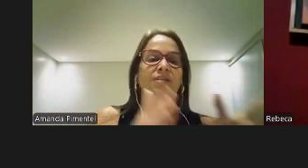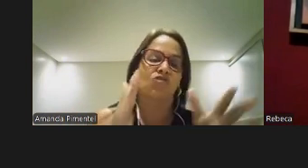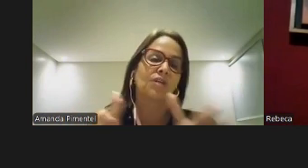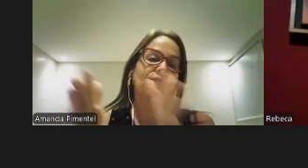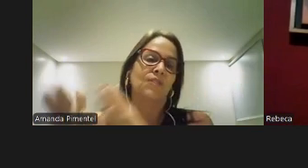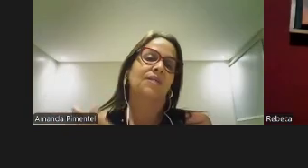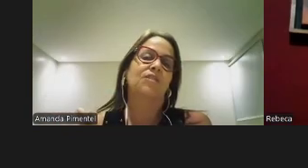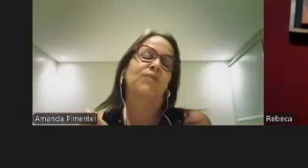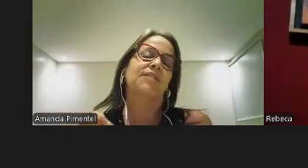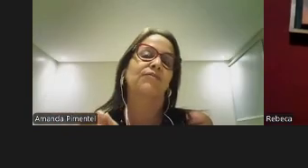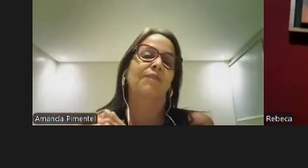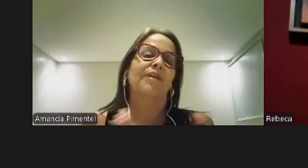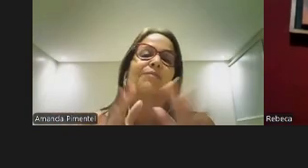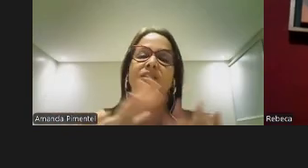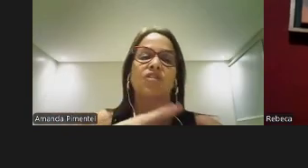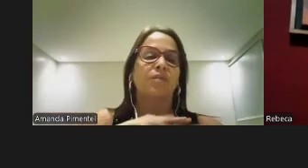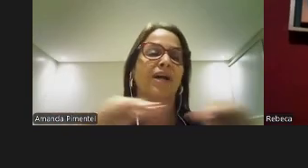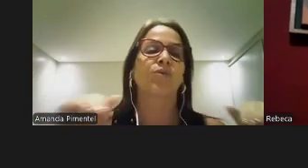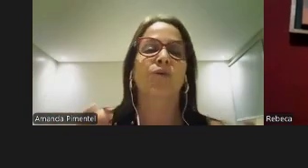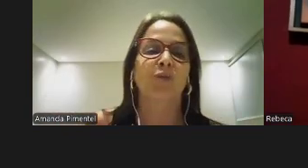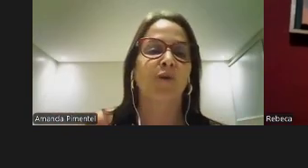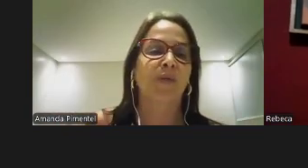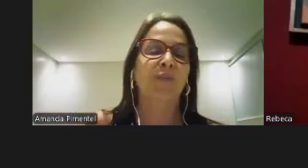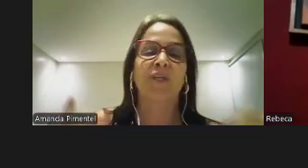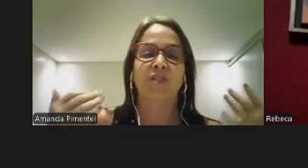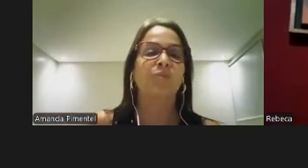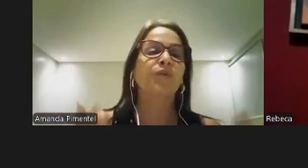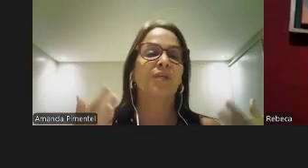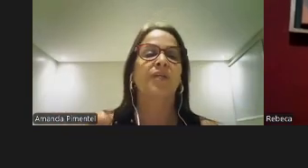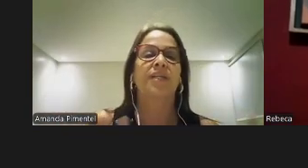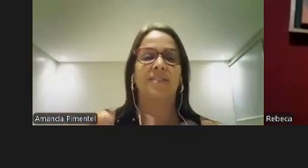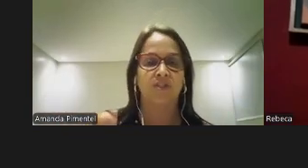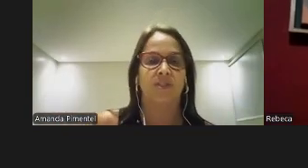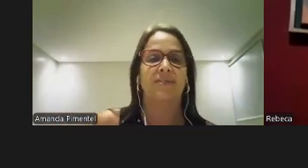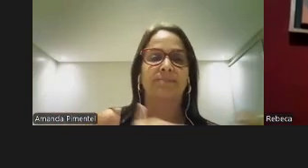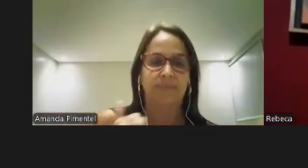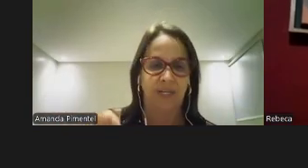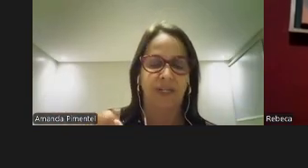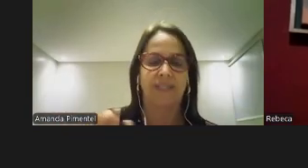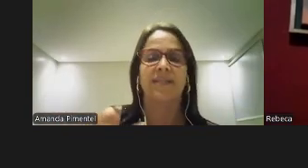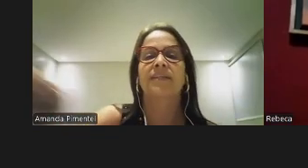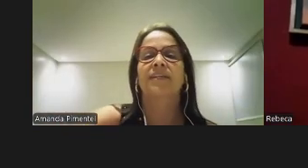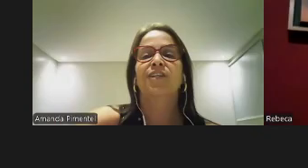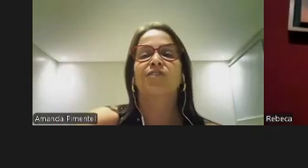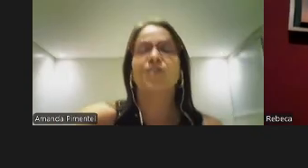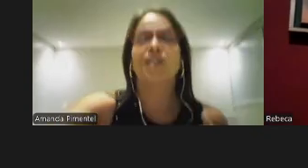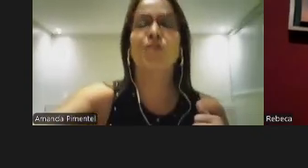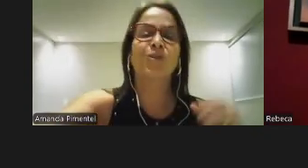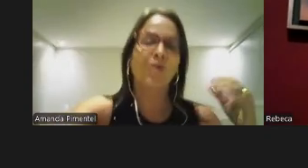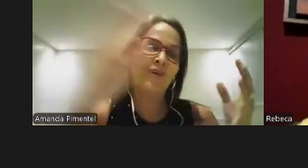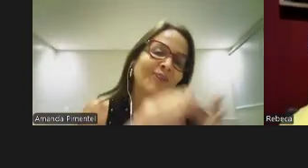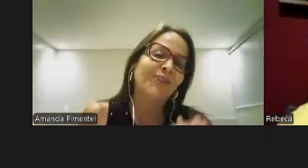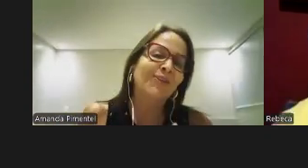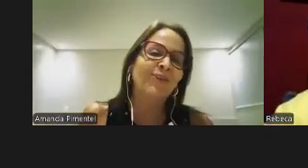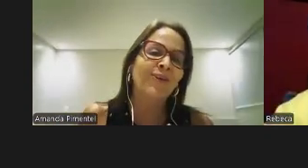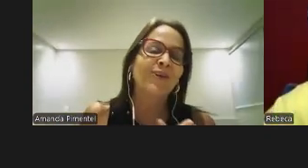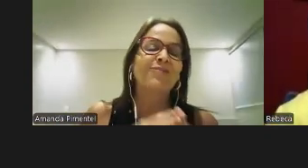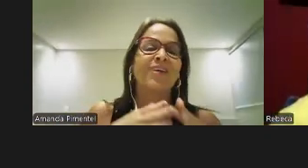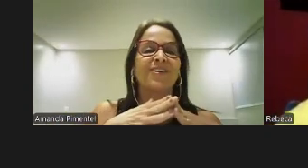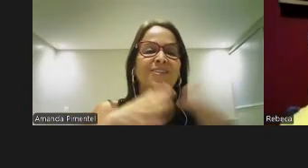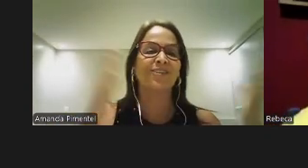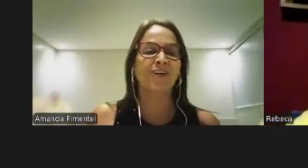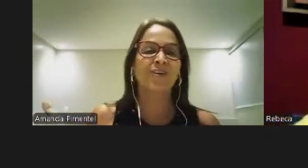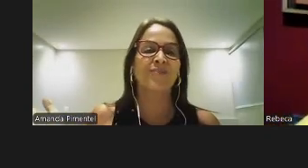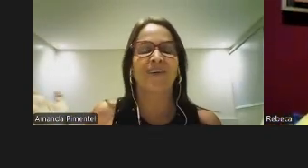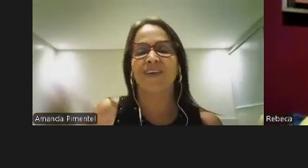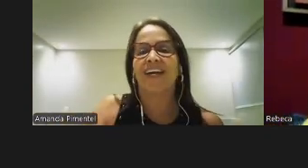relacionadas aos casos de vocês especificamente, mas a gente marca um outro momento, porque a gente não podia perder essa chance. tá beleza? Vocês foram o começo de tudo,